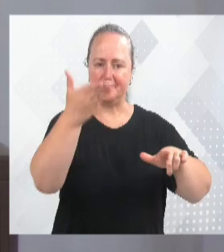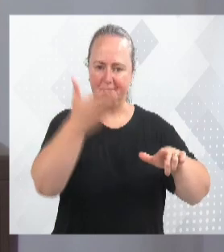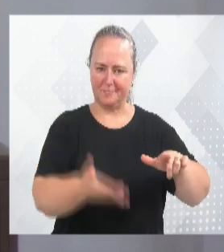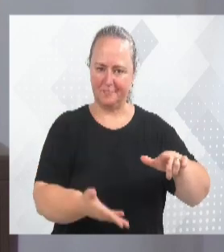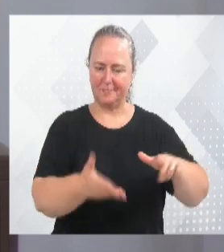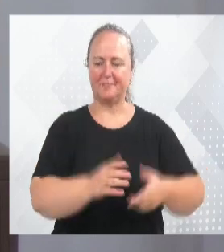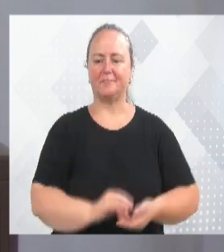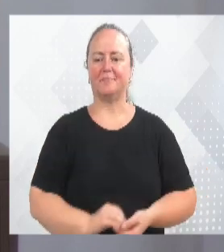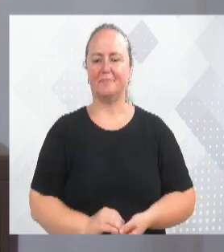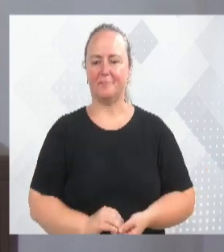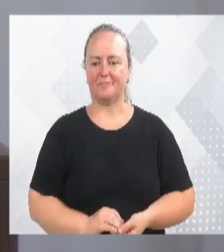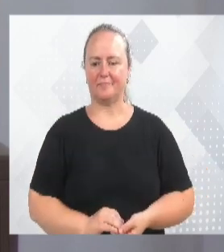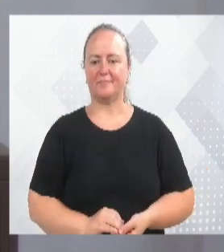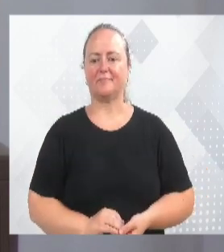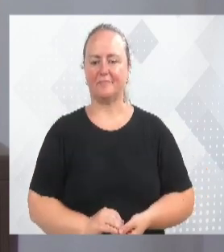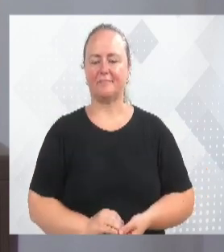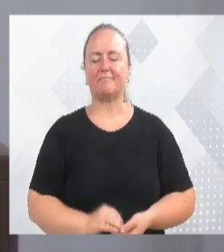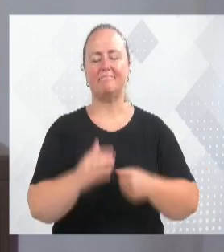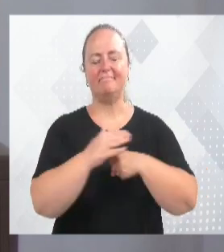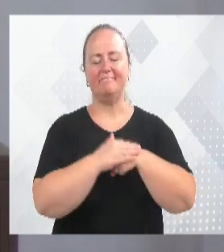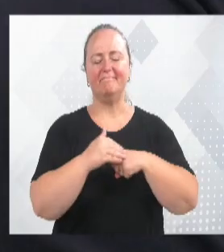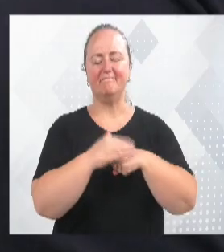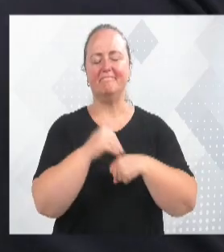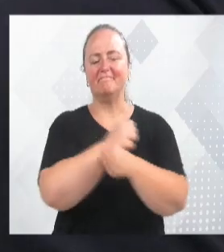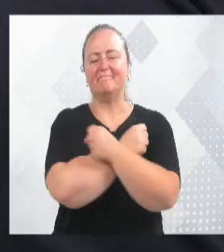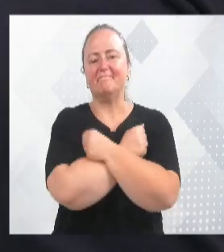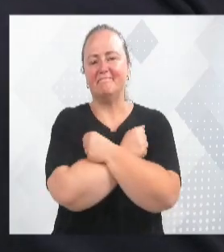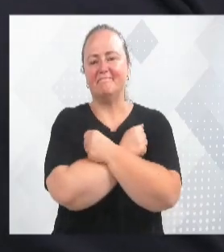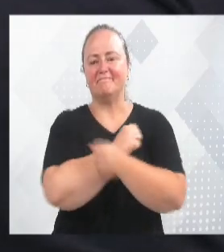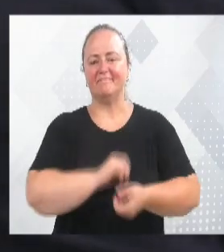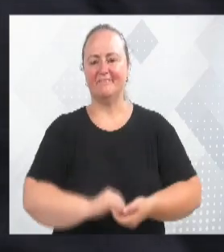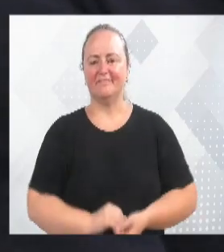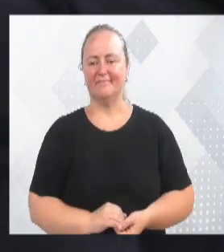Schluck. Com todo o carinho. Um abraço.